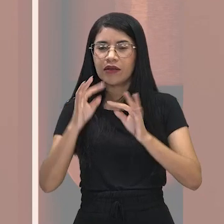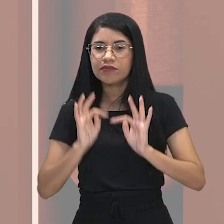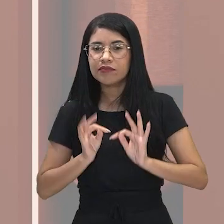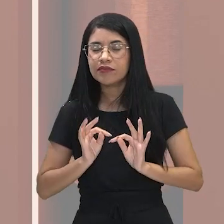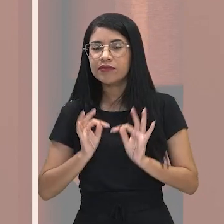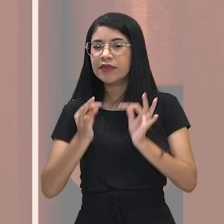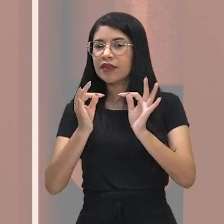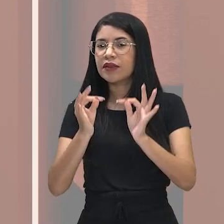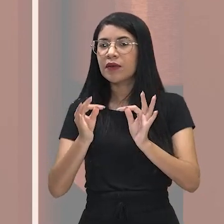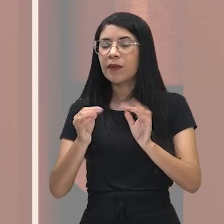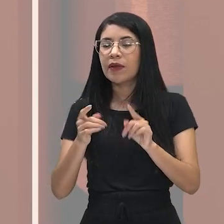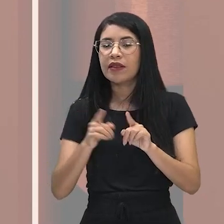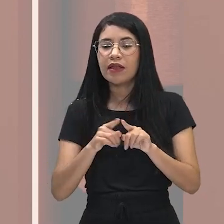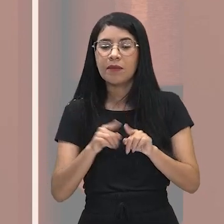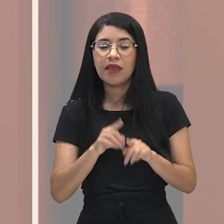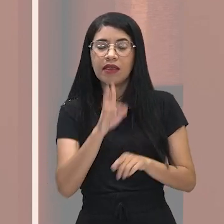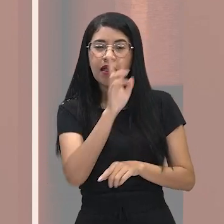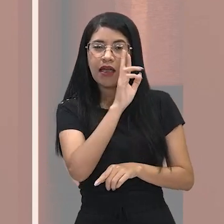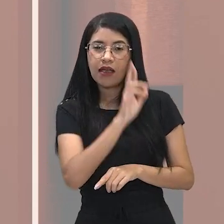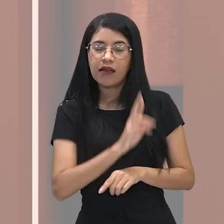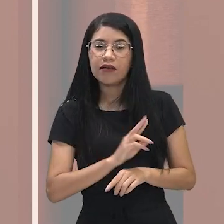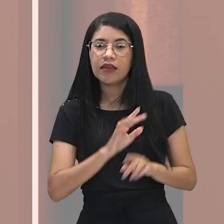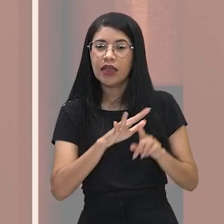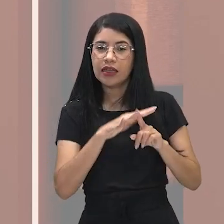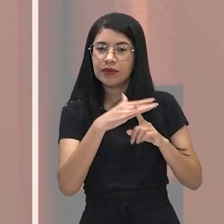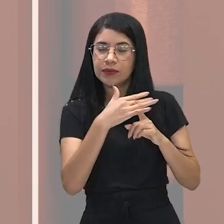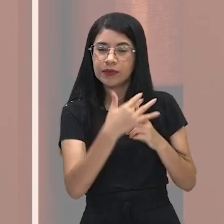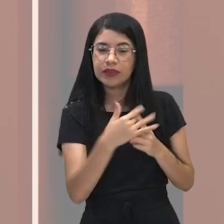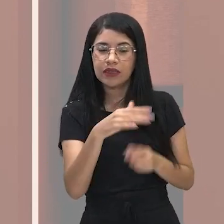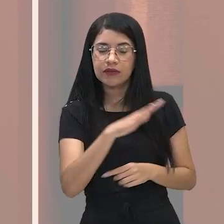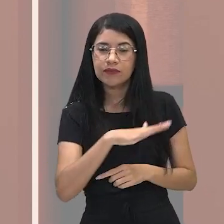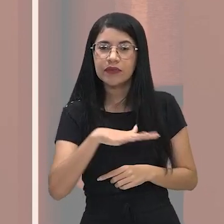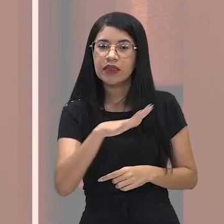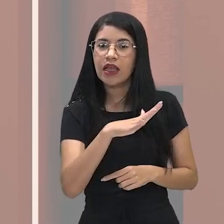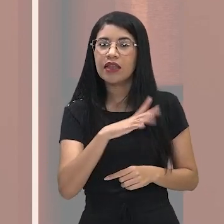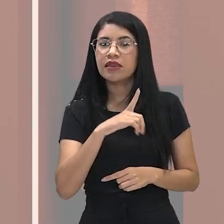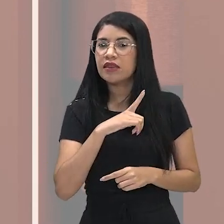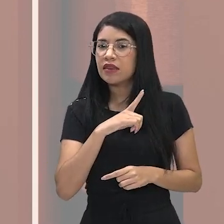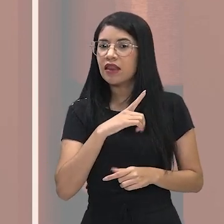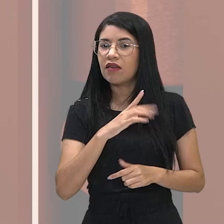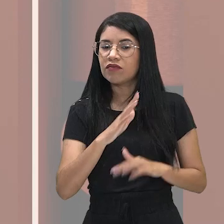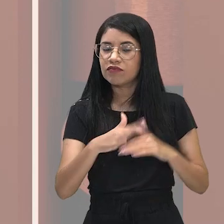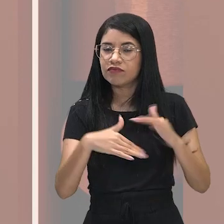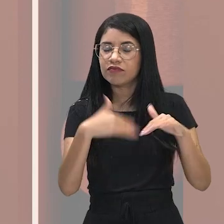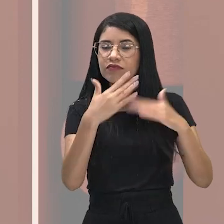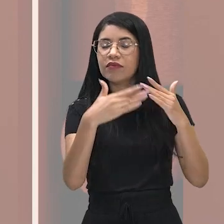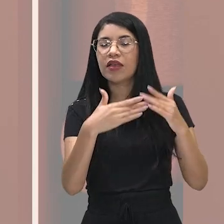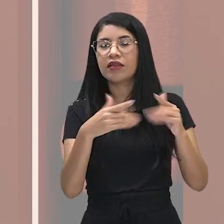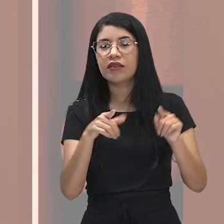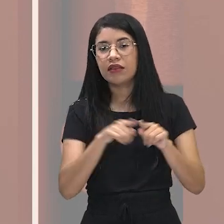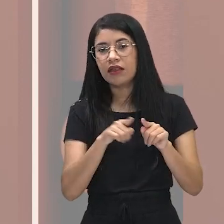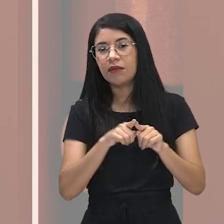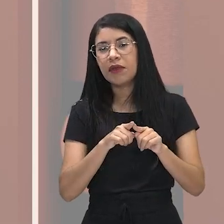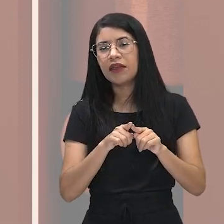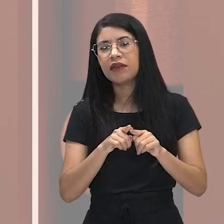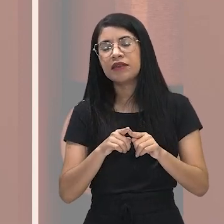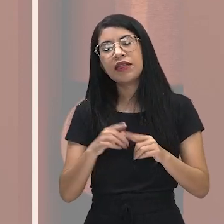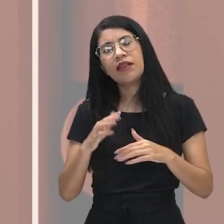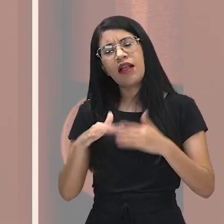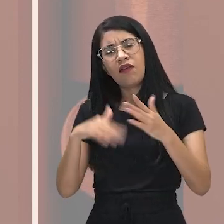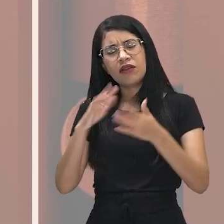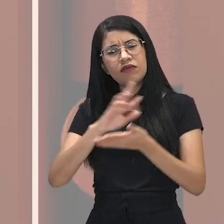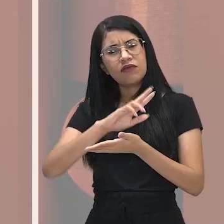que a União Soviética e o Bloco Socialista surgiram naquele momento, e a gente fala que os avanços que a gente tem